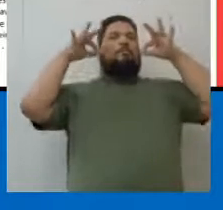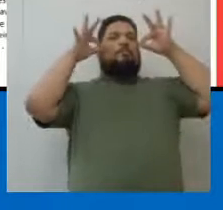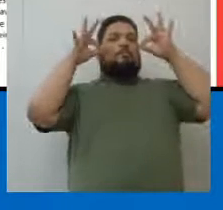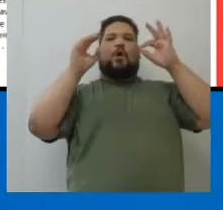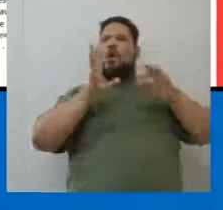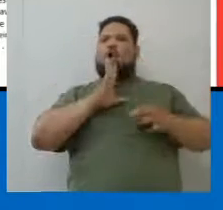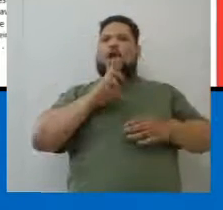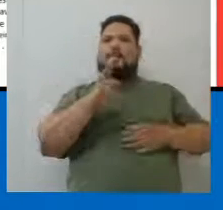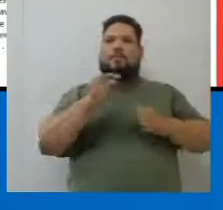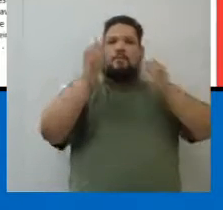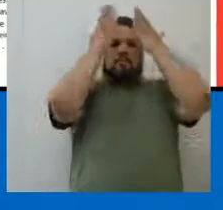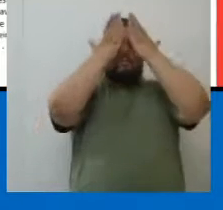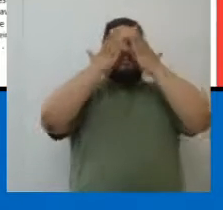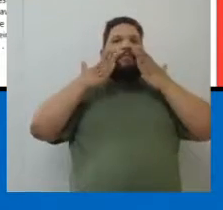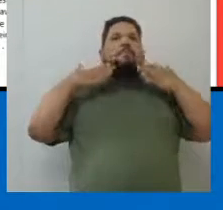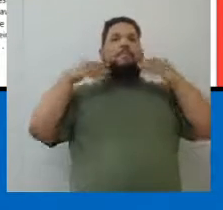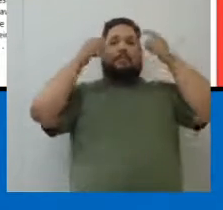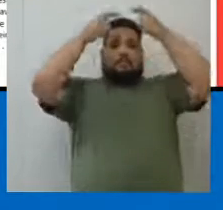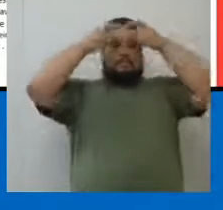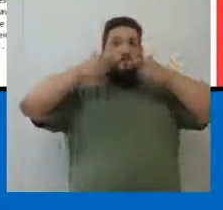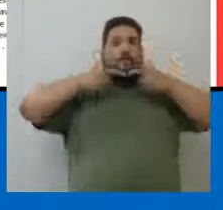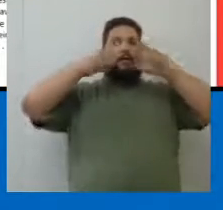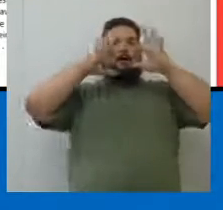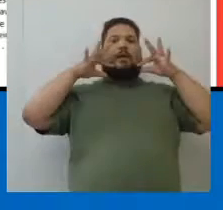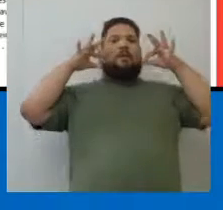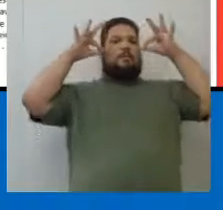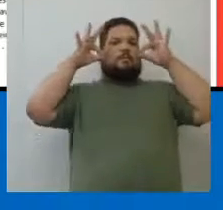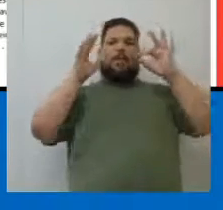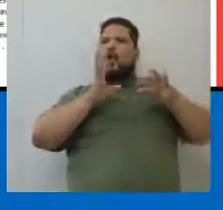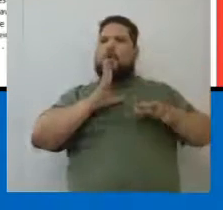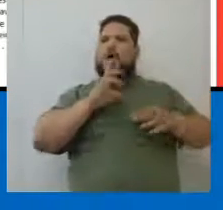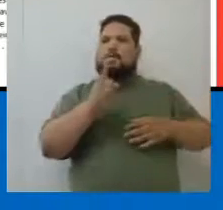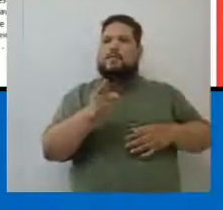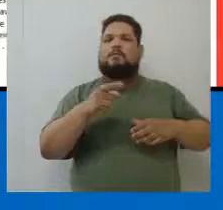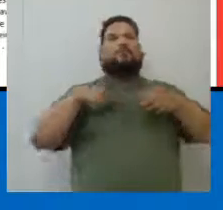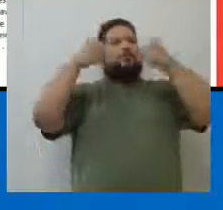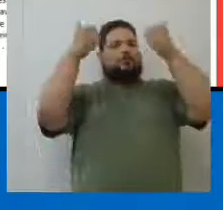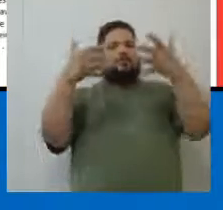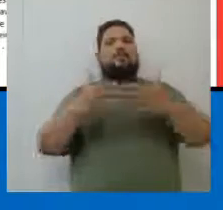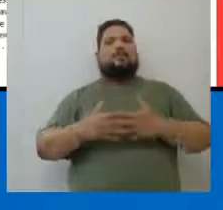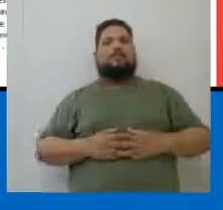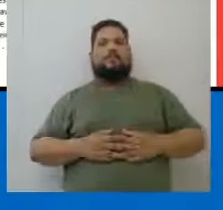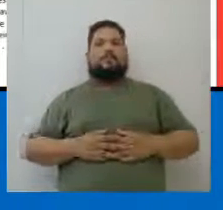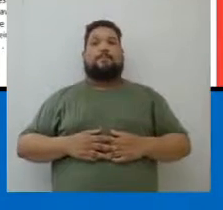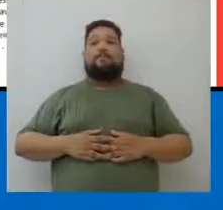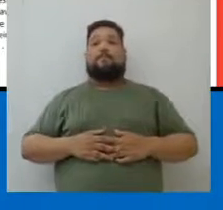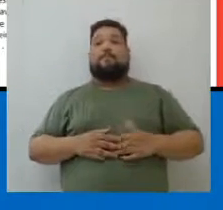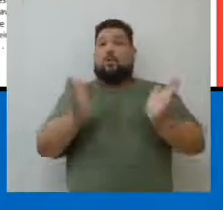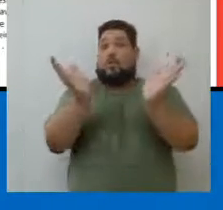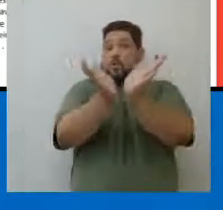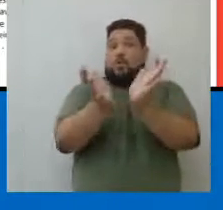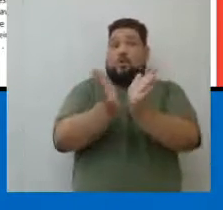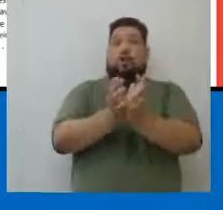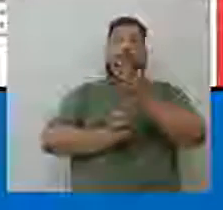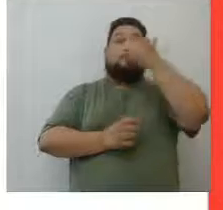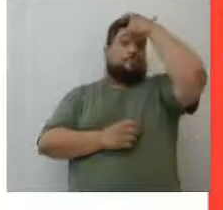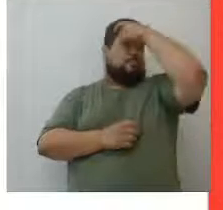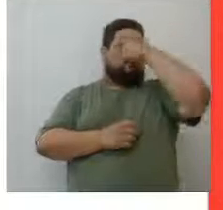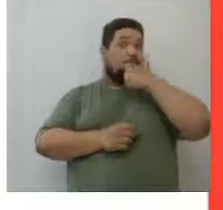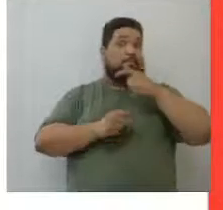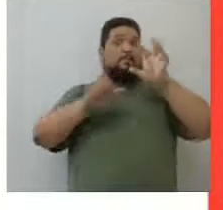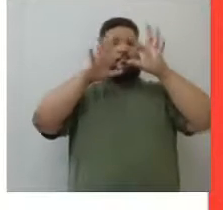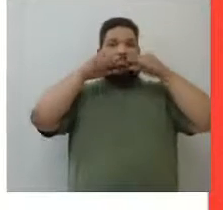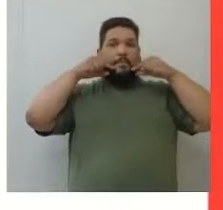aquela máscarazinha. Então, o que é aquela máscara? Alguém sabe aí? Vamos lá, vamos conversar sobre eles. Os anônimos são um grupo, tá, gente,